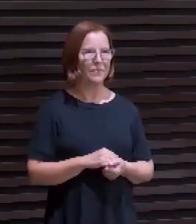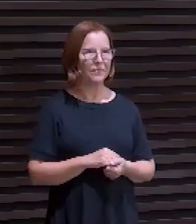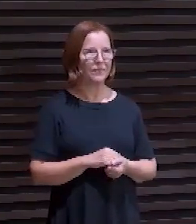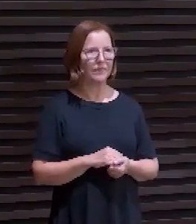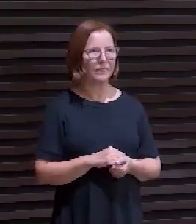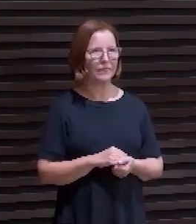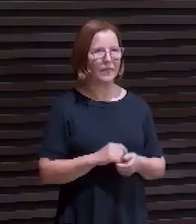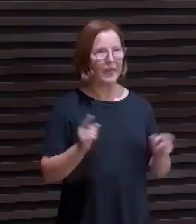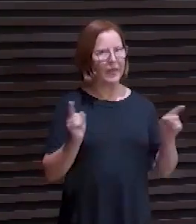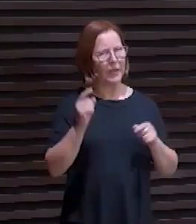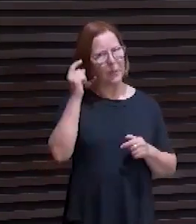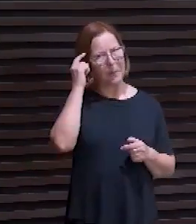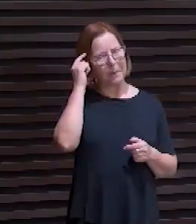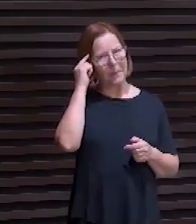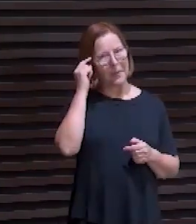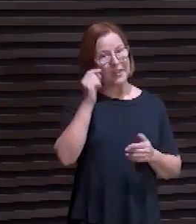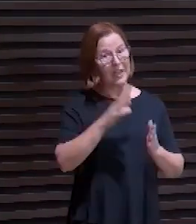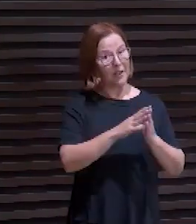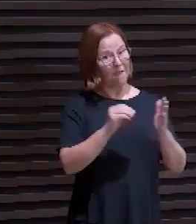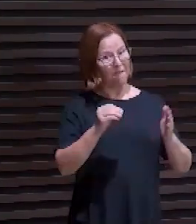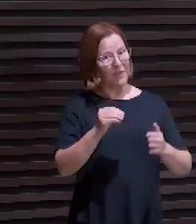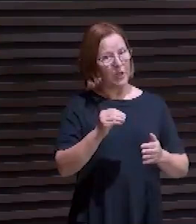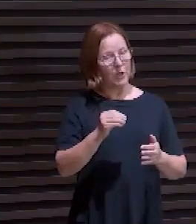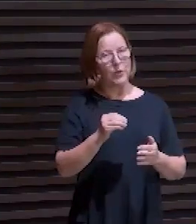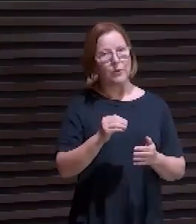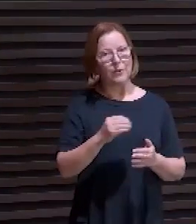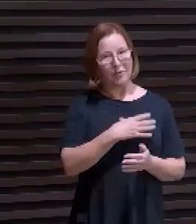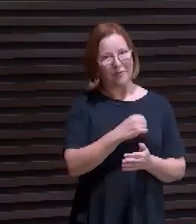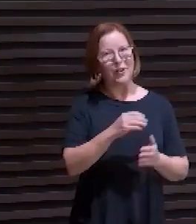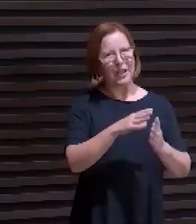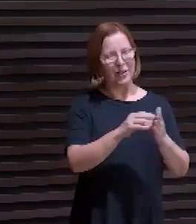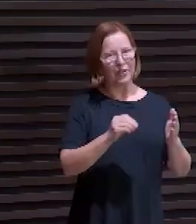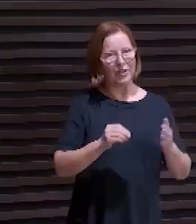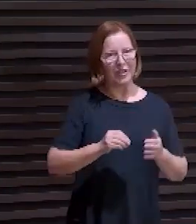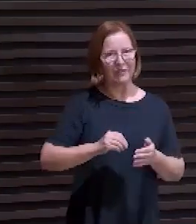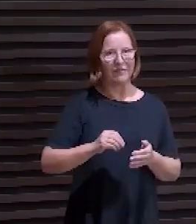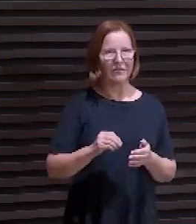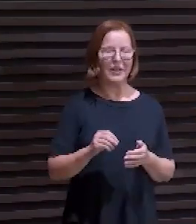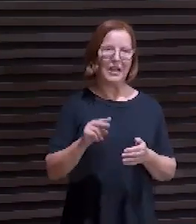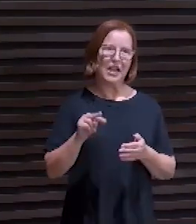Não pense que filho adotivo é o mesmo conceito